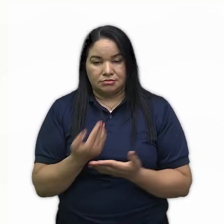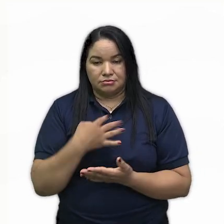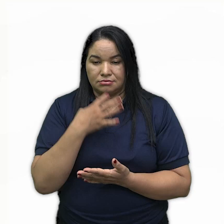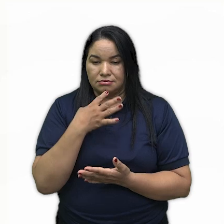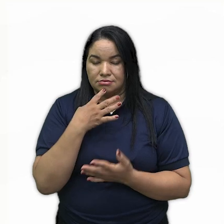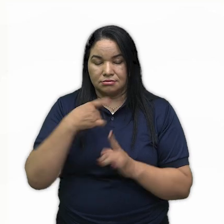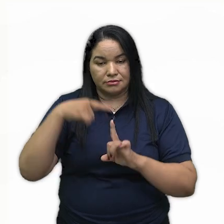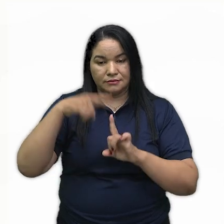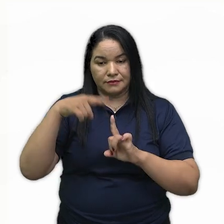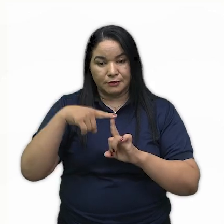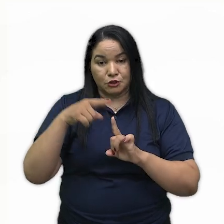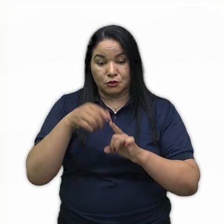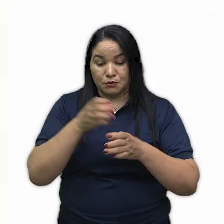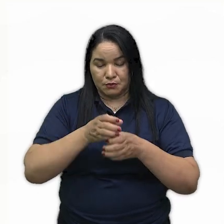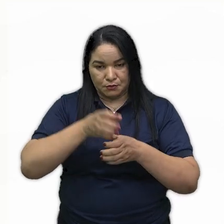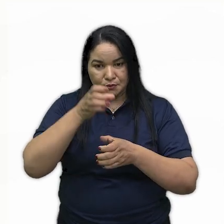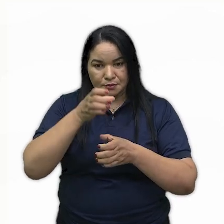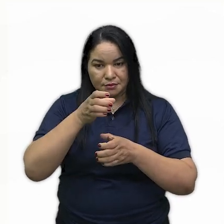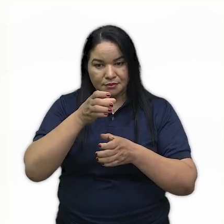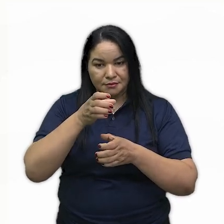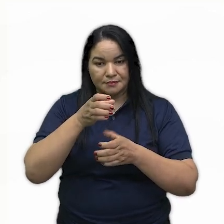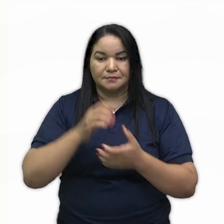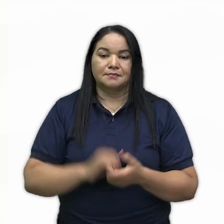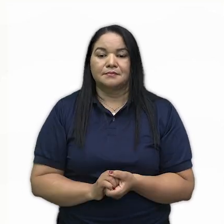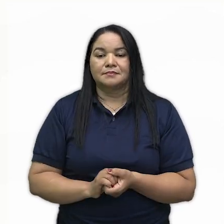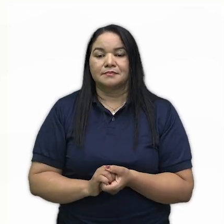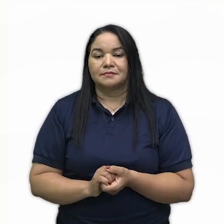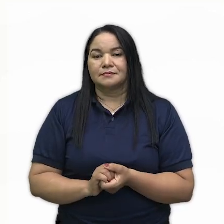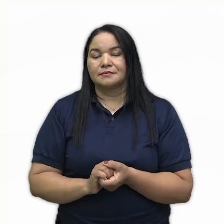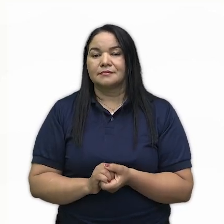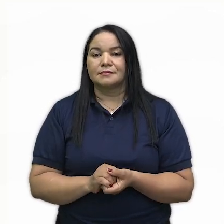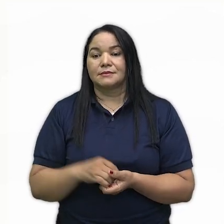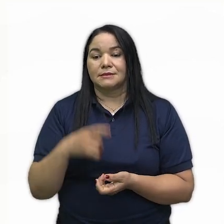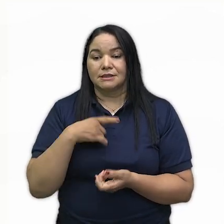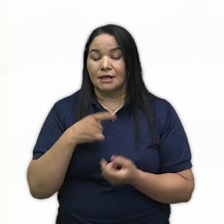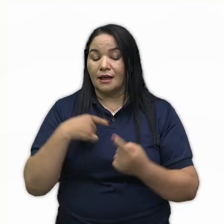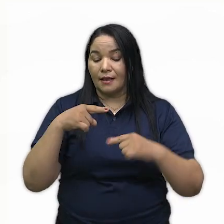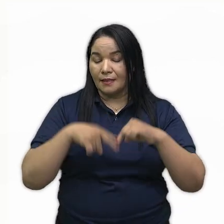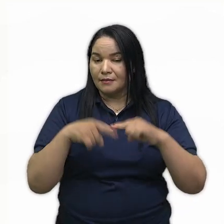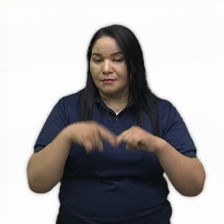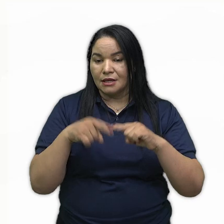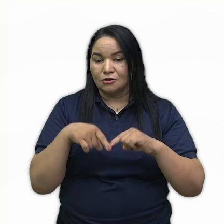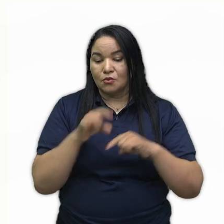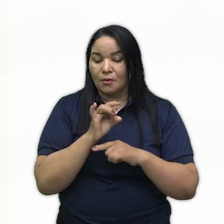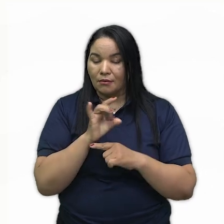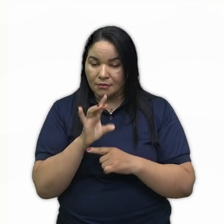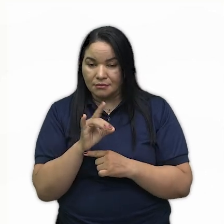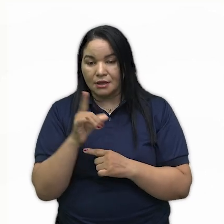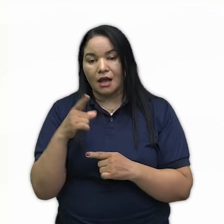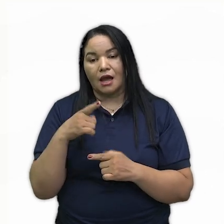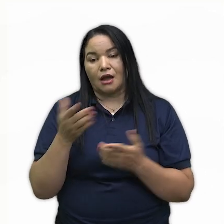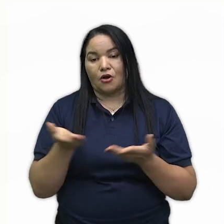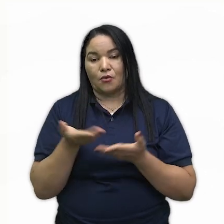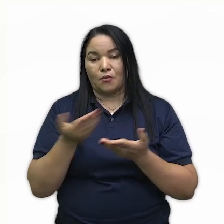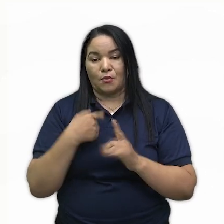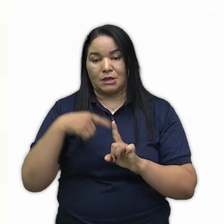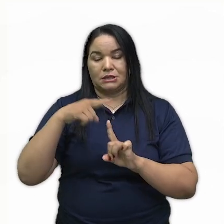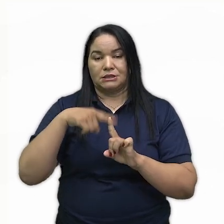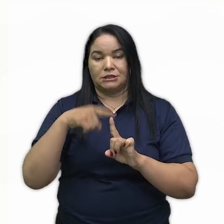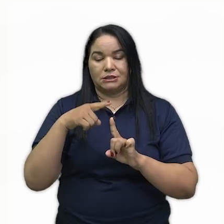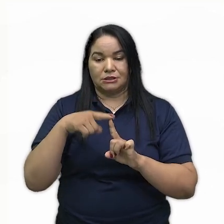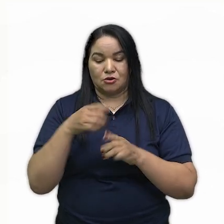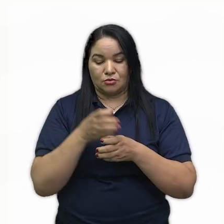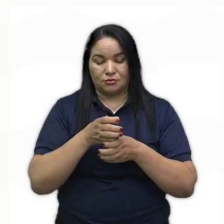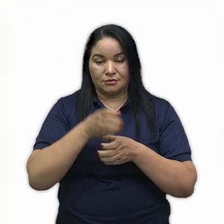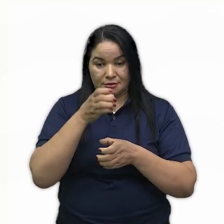os tipos dos cilindros. Agora que a gente já conhece todos os elementos dos cilindros, vamos agora conhecer os tipos